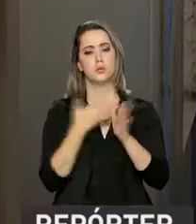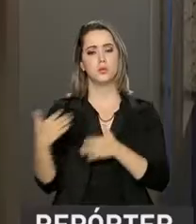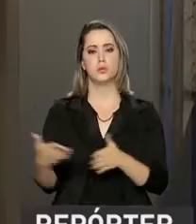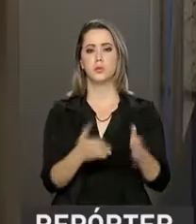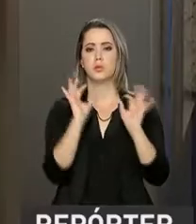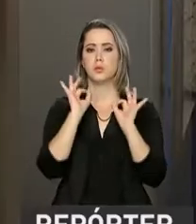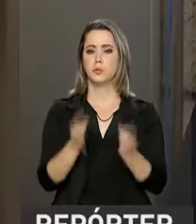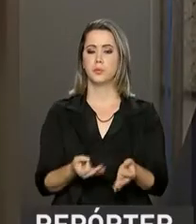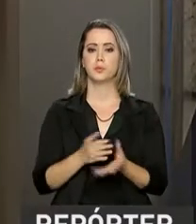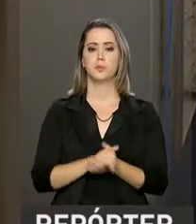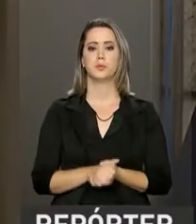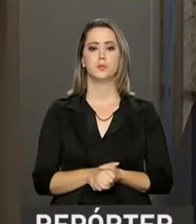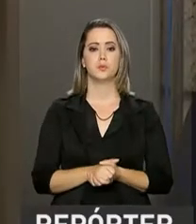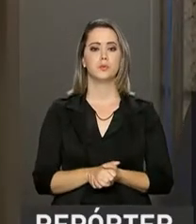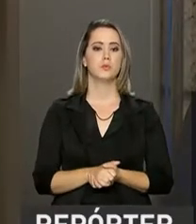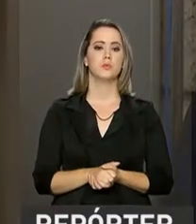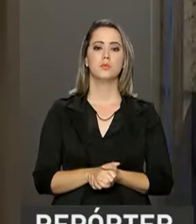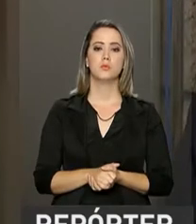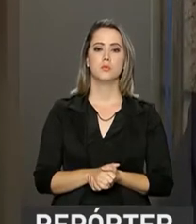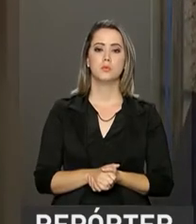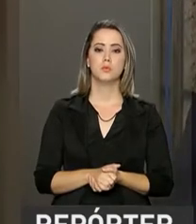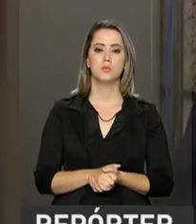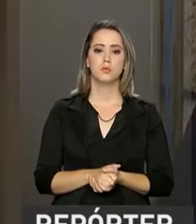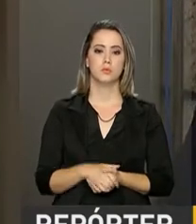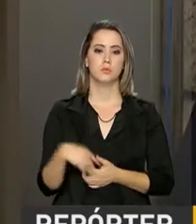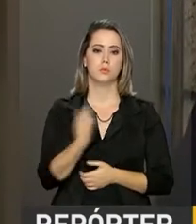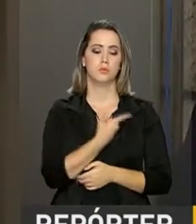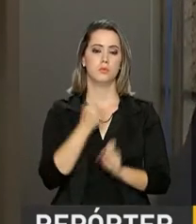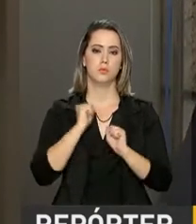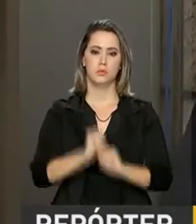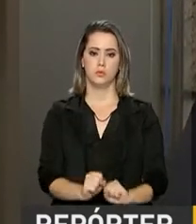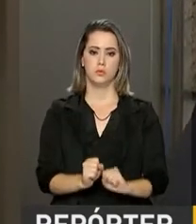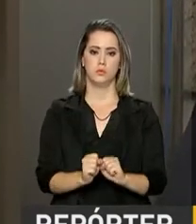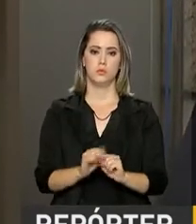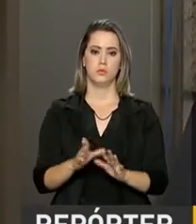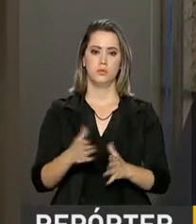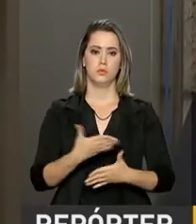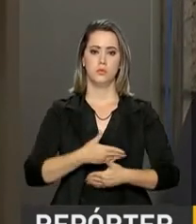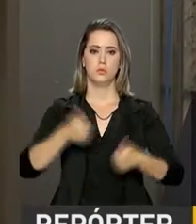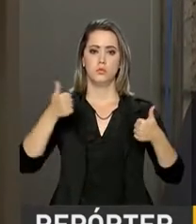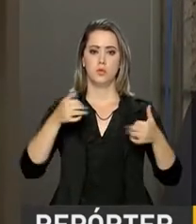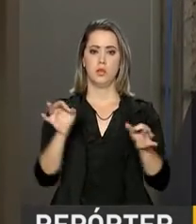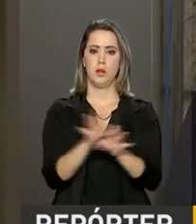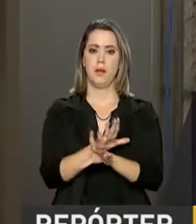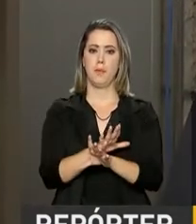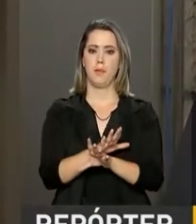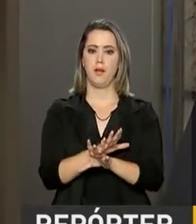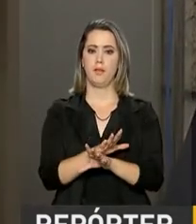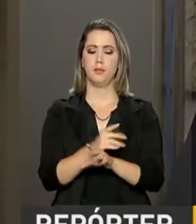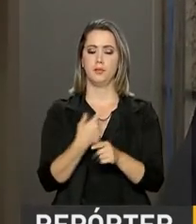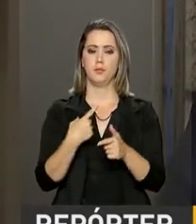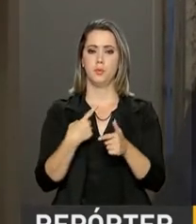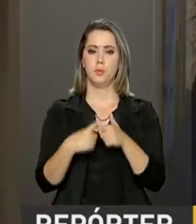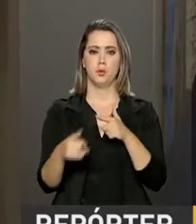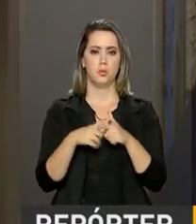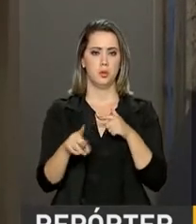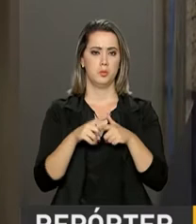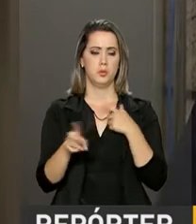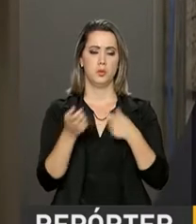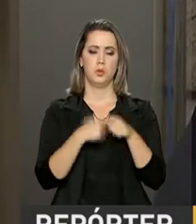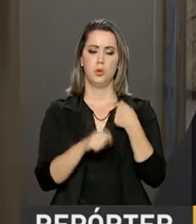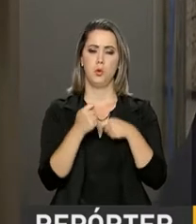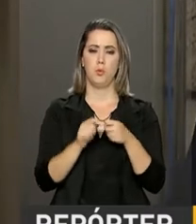7 mostra que nós podemos comemorar o fim da recessão é ainda não é